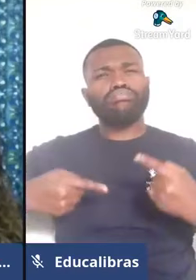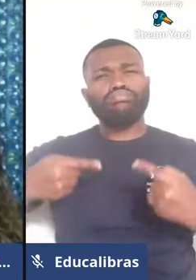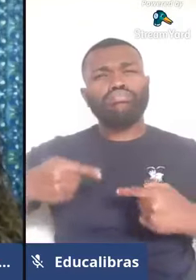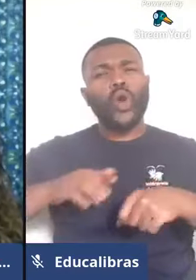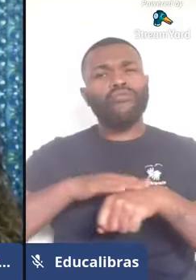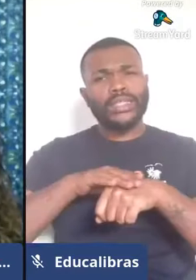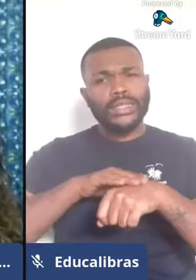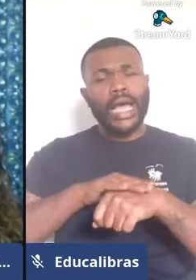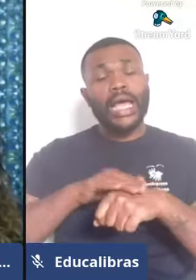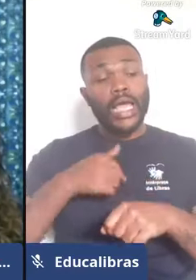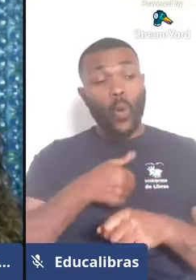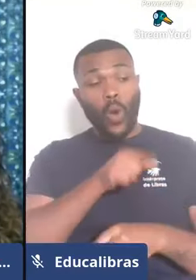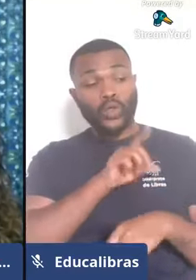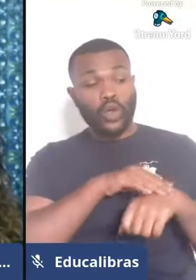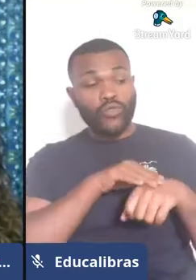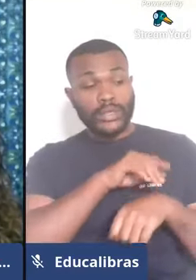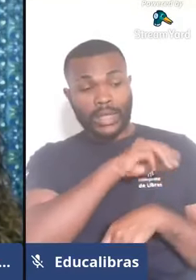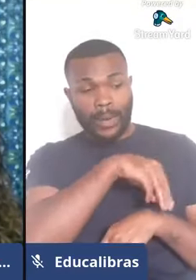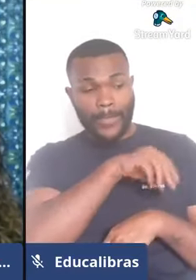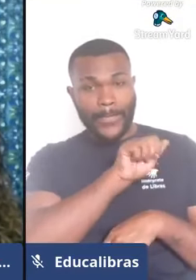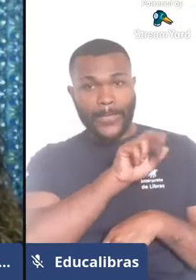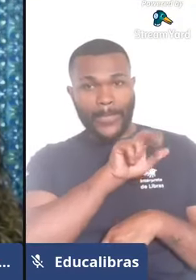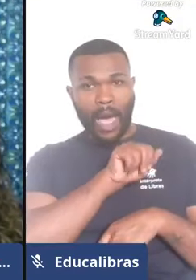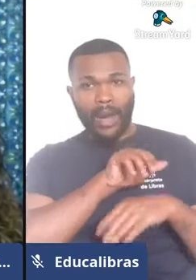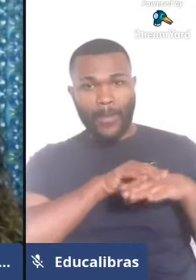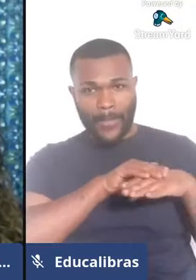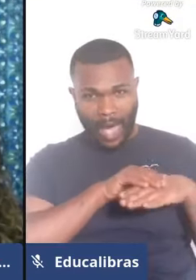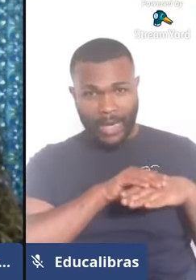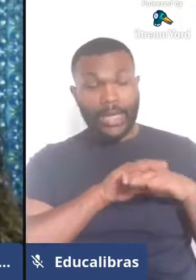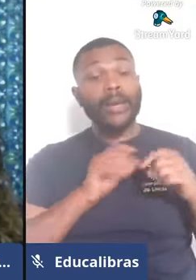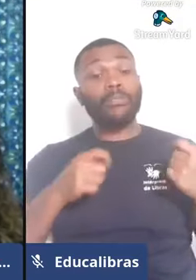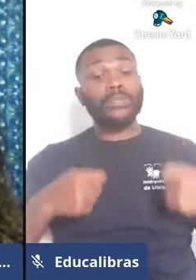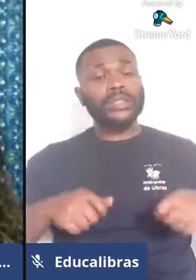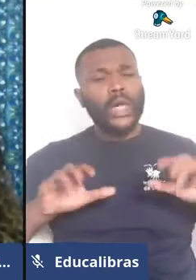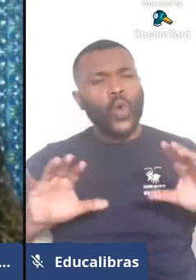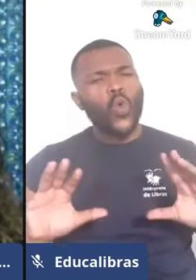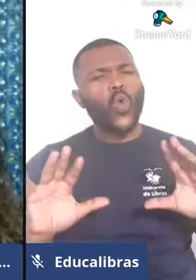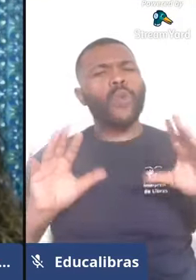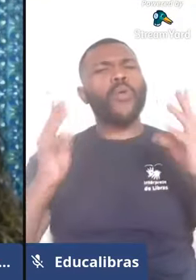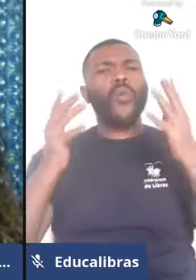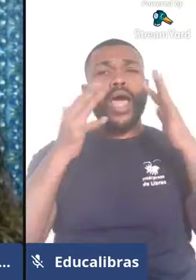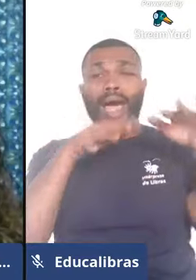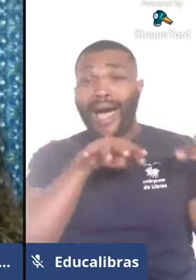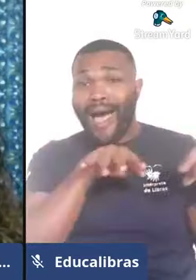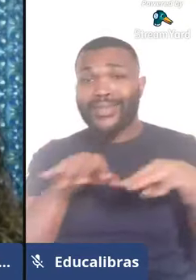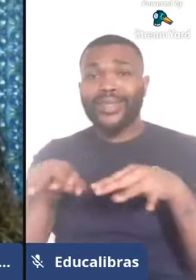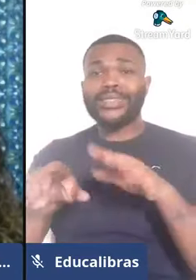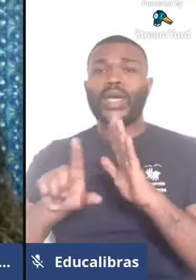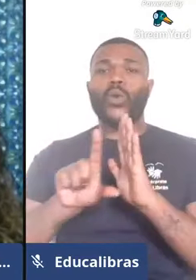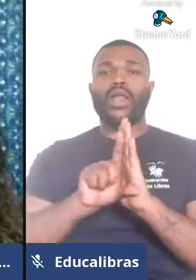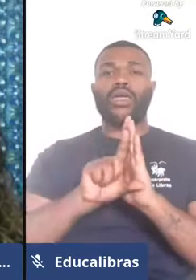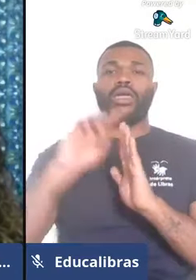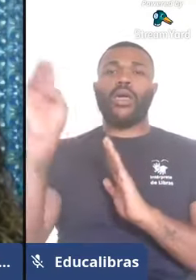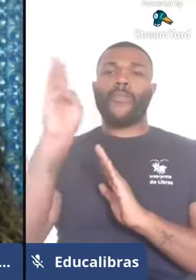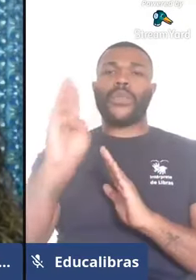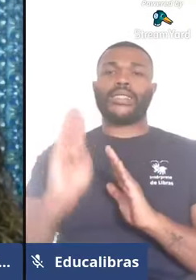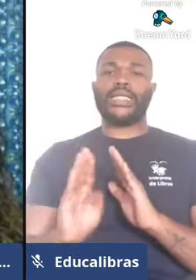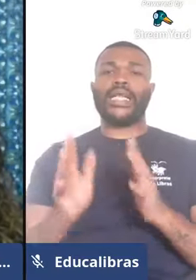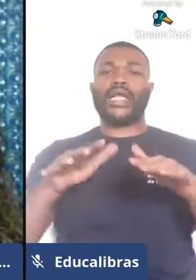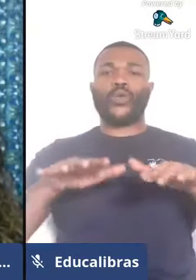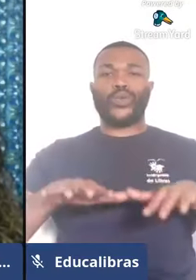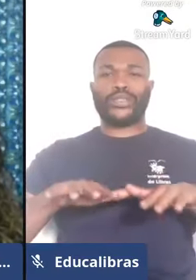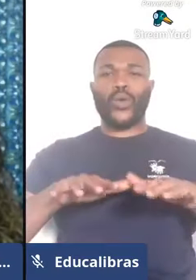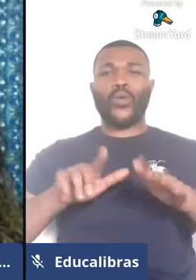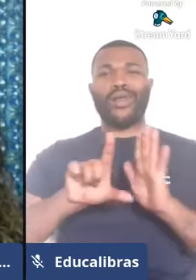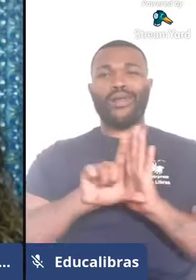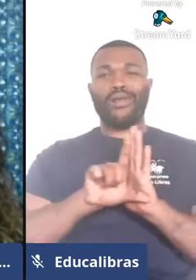a importância da gente comemorar, celebrar, chamar atenção para a LBI, né? E chamando atenção para a